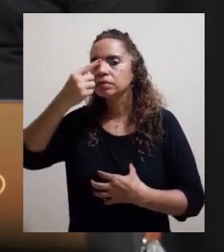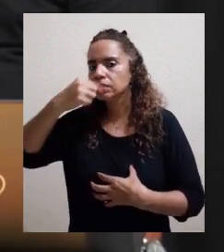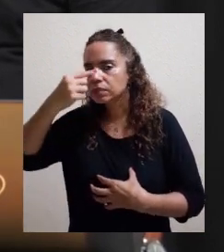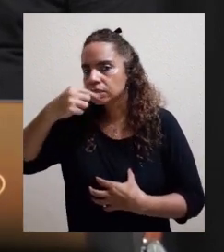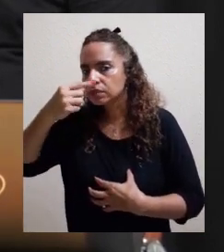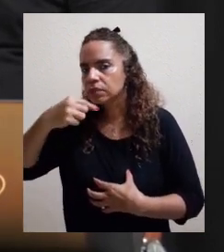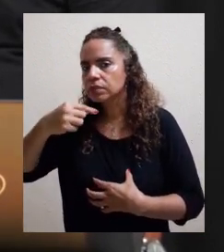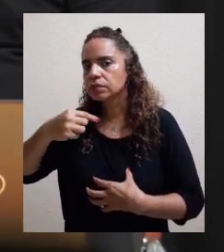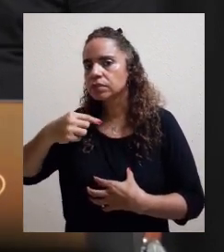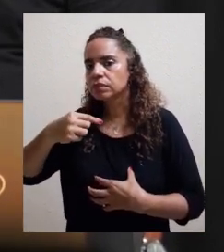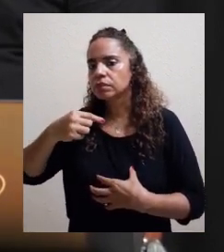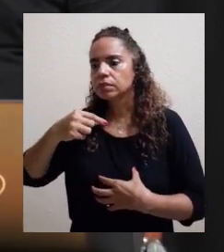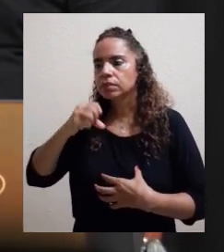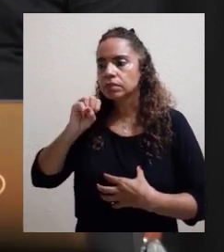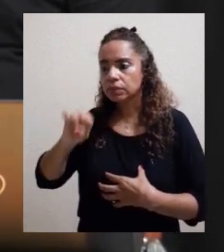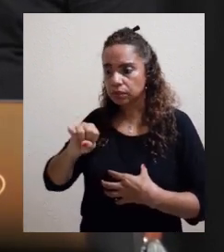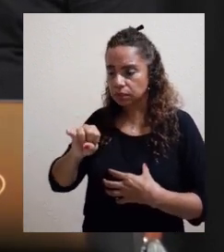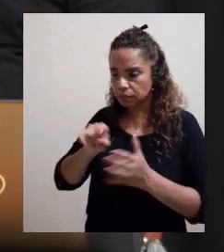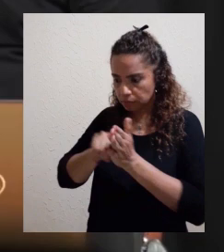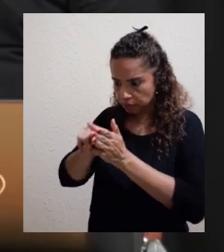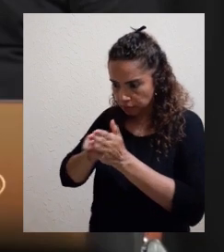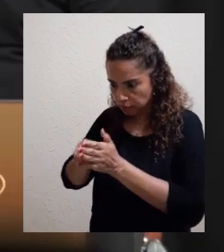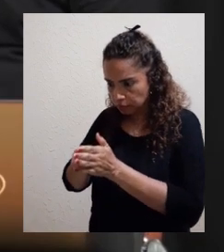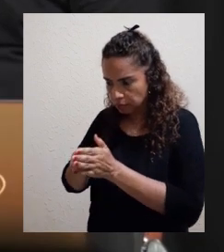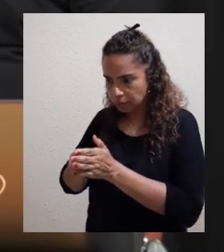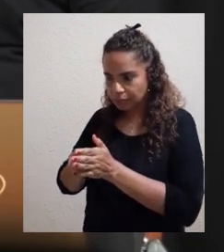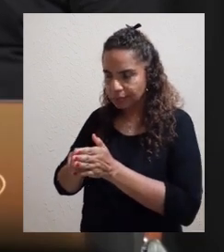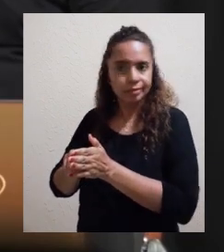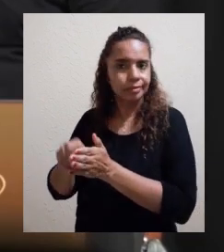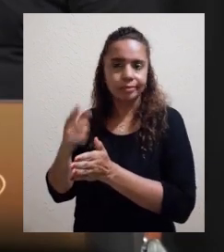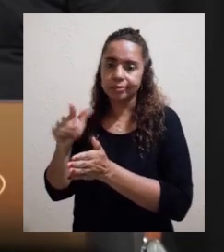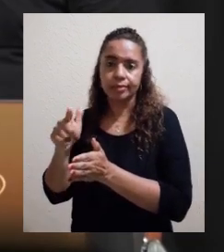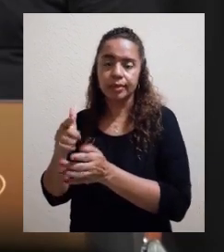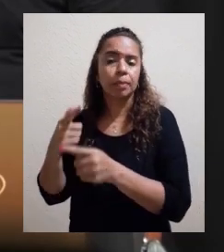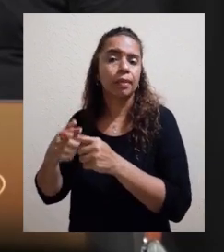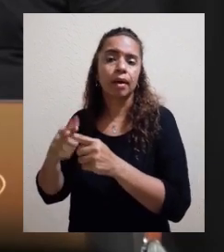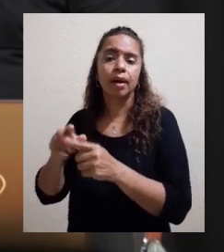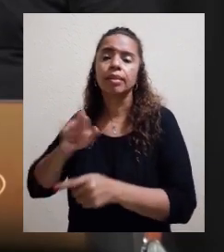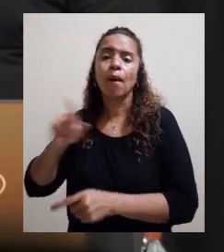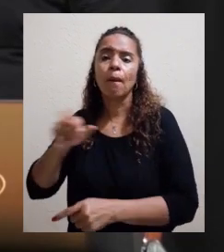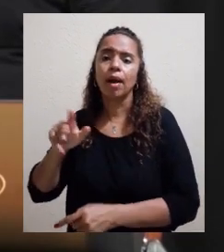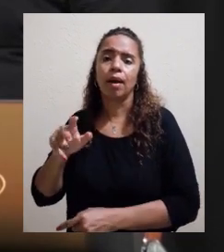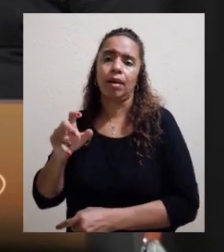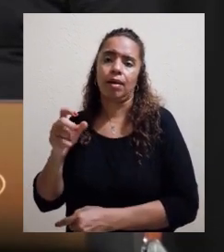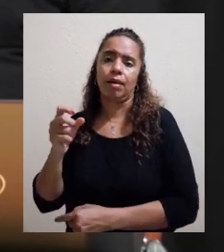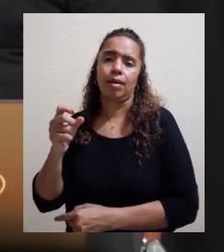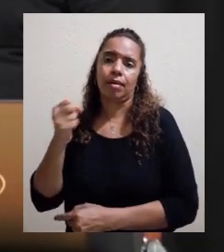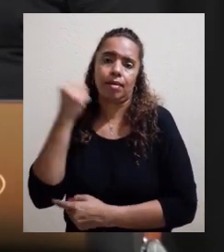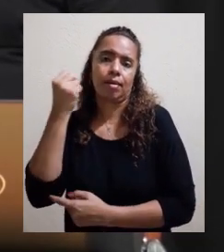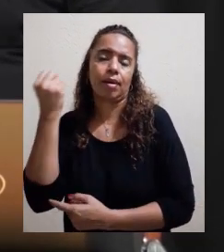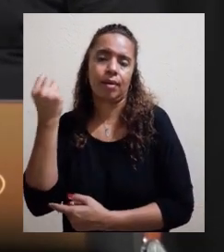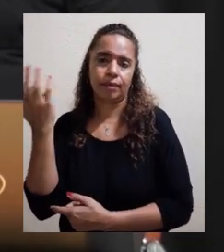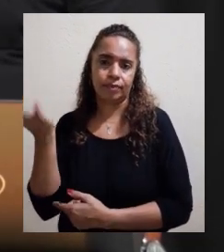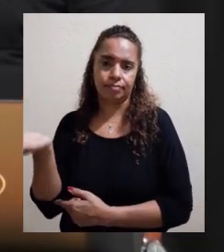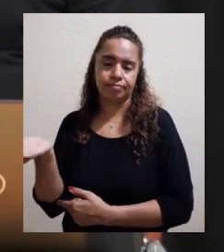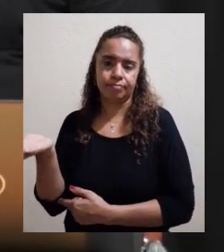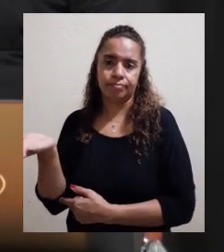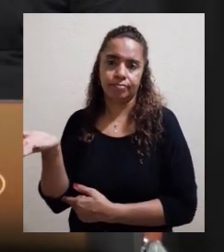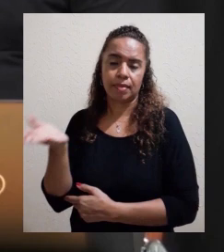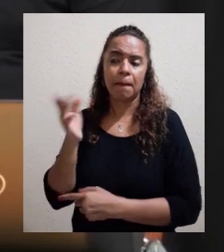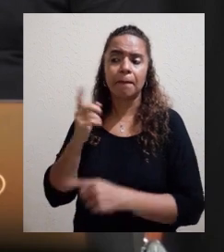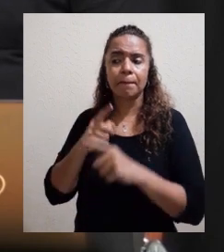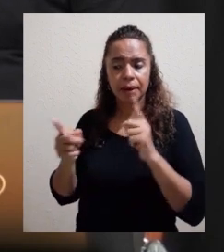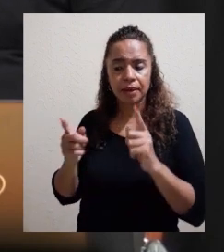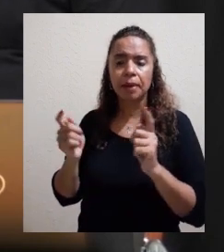testada, ela provavelmente não vai conseguir ser testada, porque ela não se enquadra no caso suspeito. Quer dizer que ela não tenha coronavírus? Pelo contrário, ela tem uma